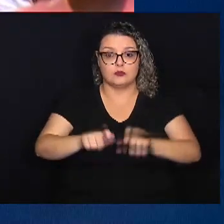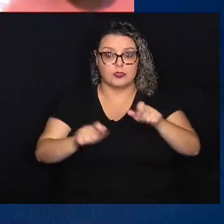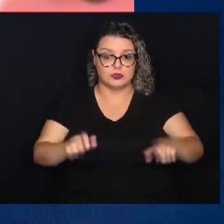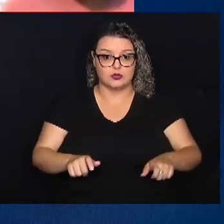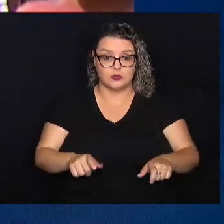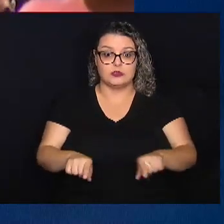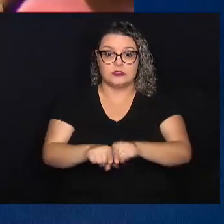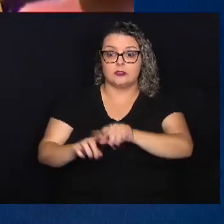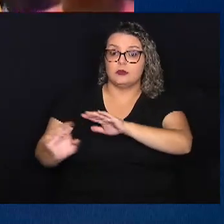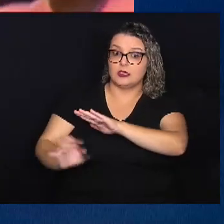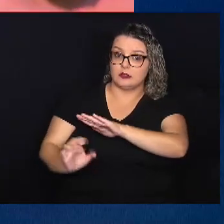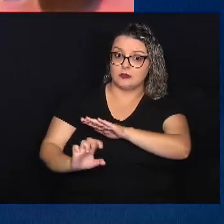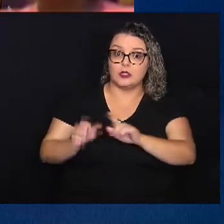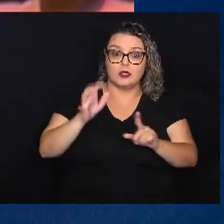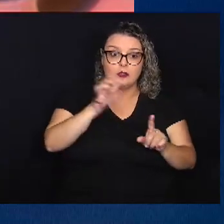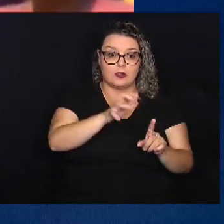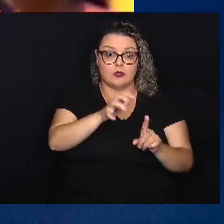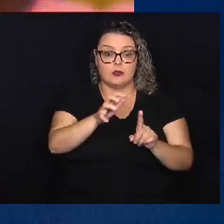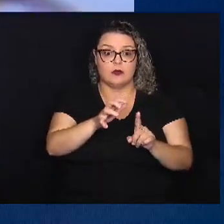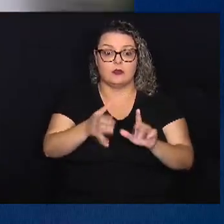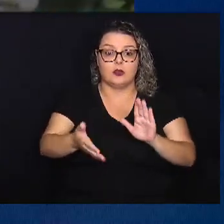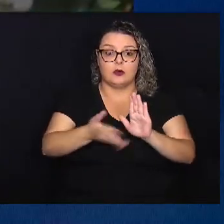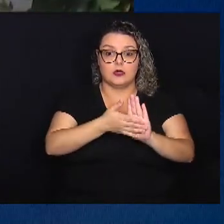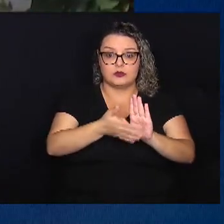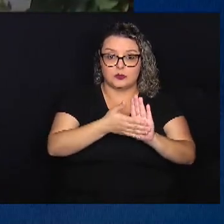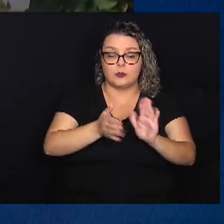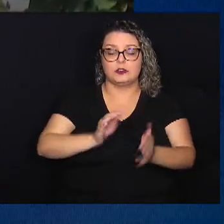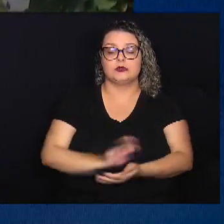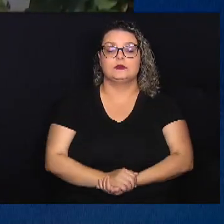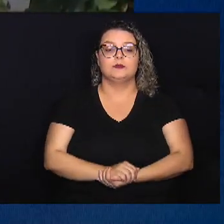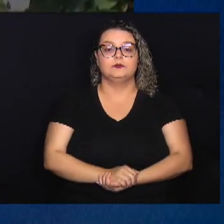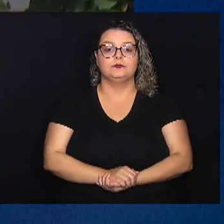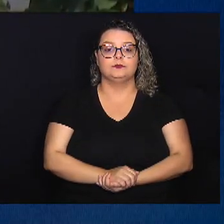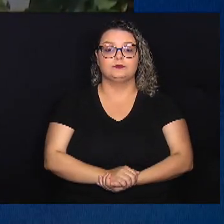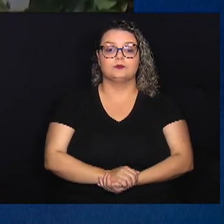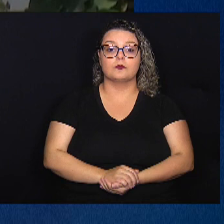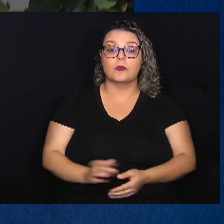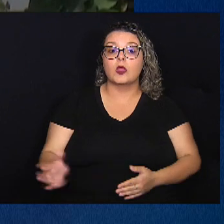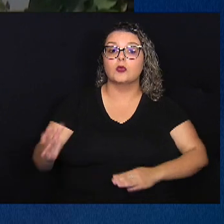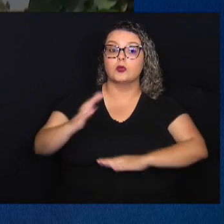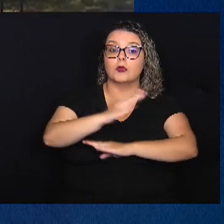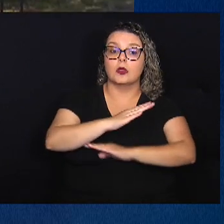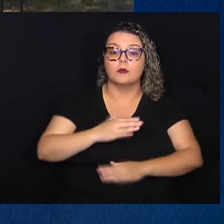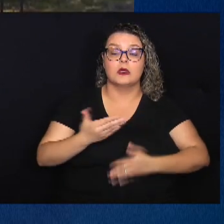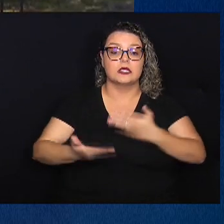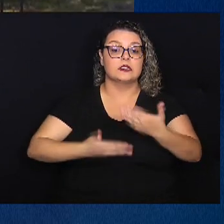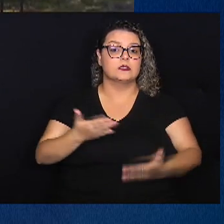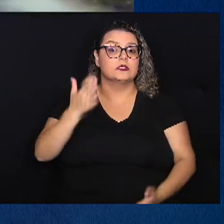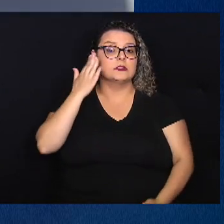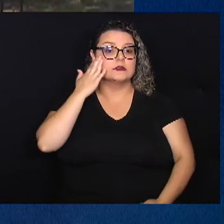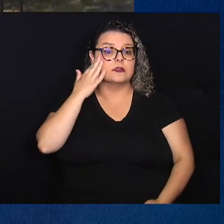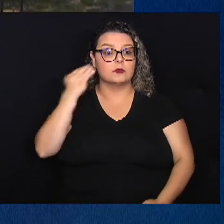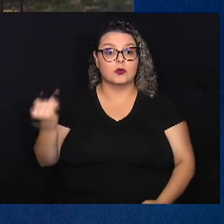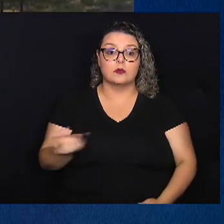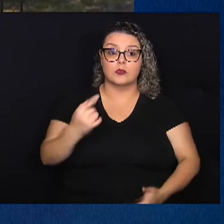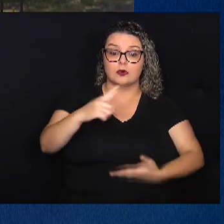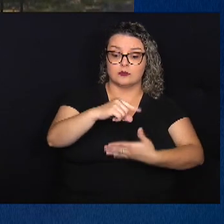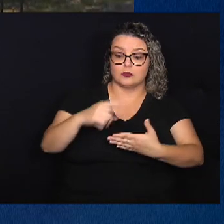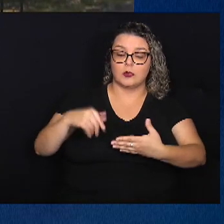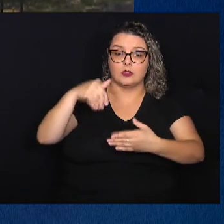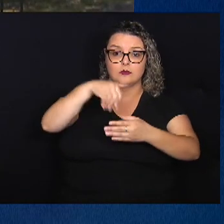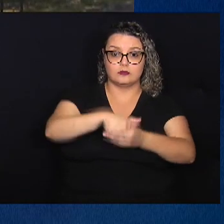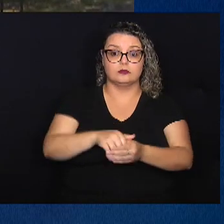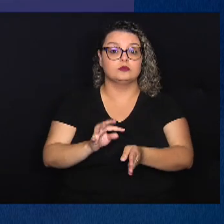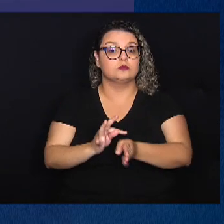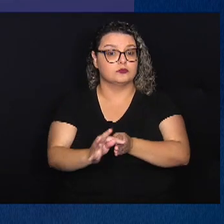que serão afetadas com as propostas. No Câmara Serviços, saiba a importância da eleição para conselheiro